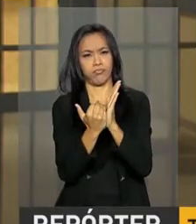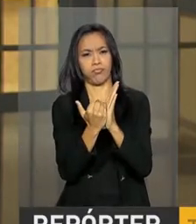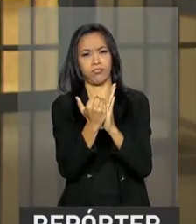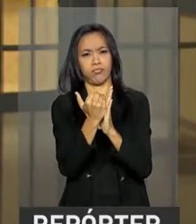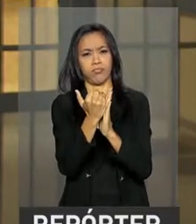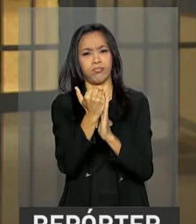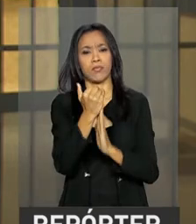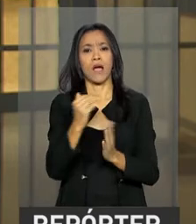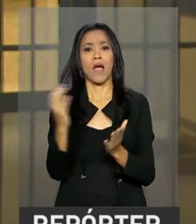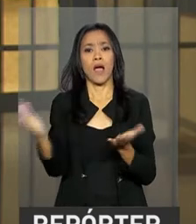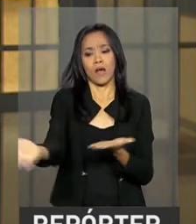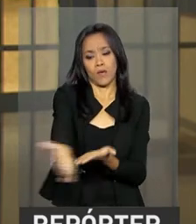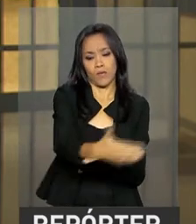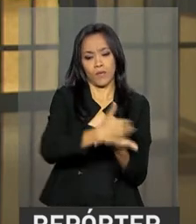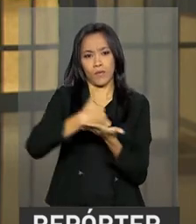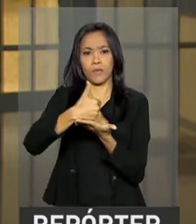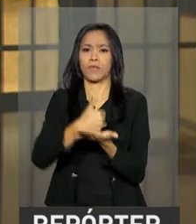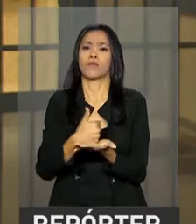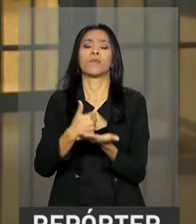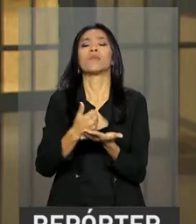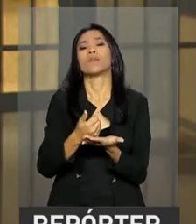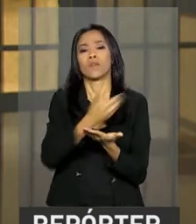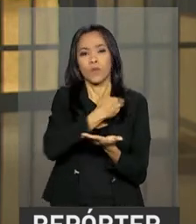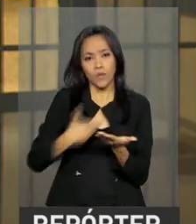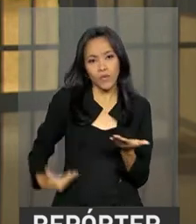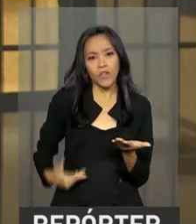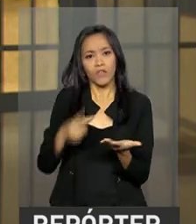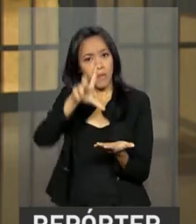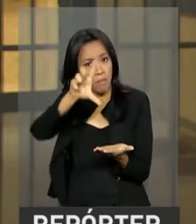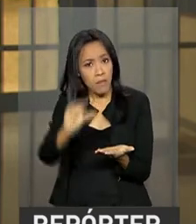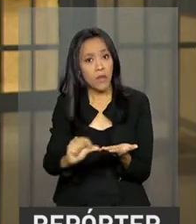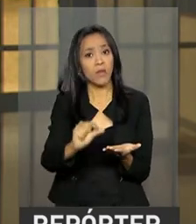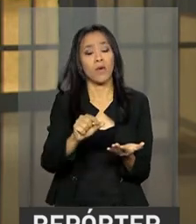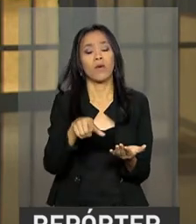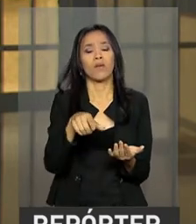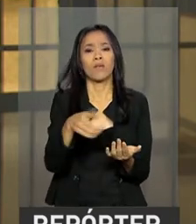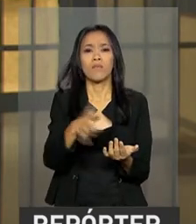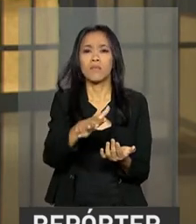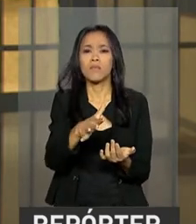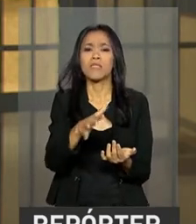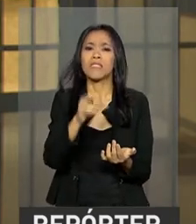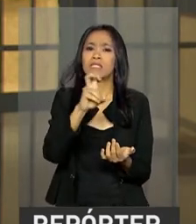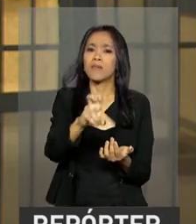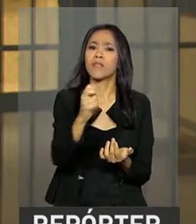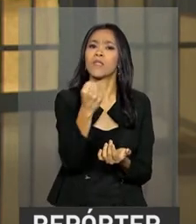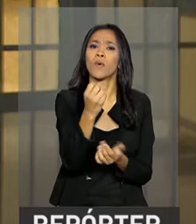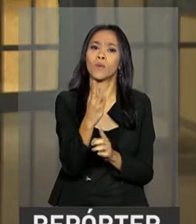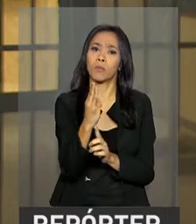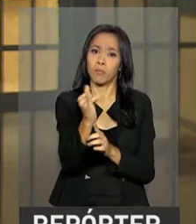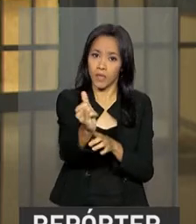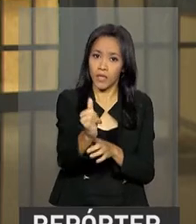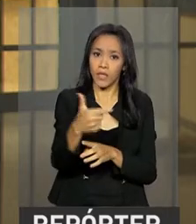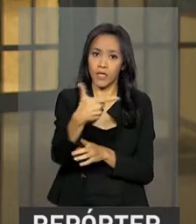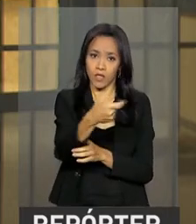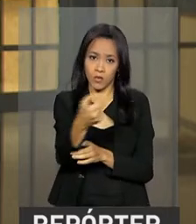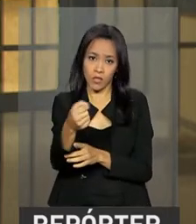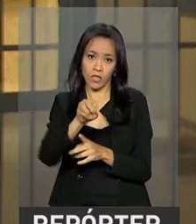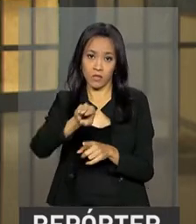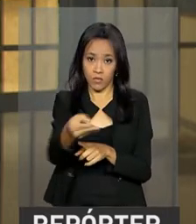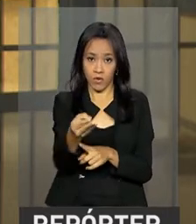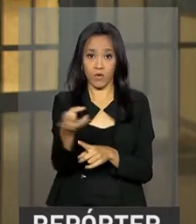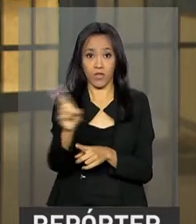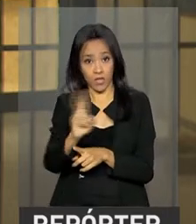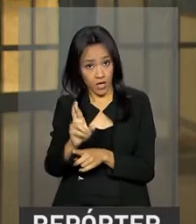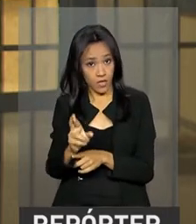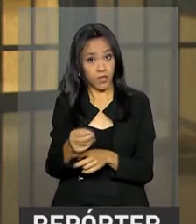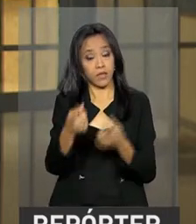as receitas federais também foram menores que o esperado. A diferença é de aproximadamente 58 bilhões e 200 milhões de